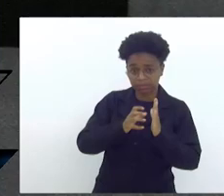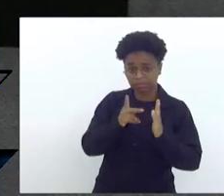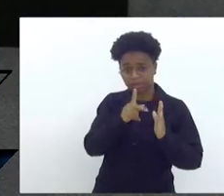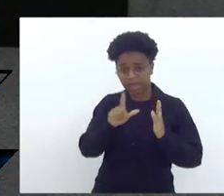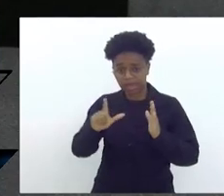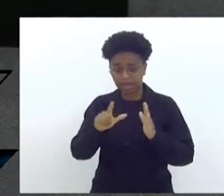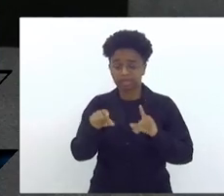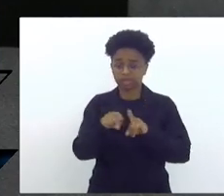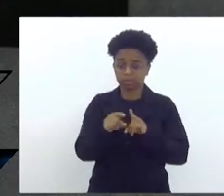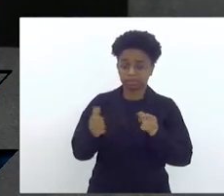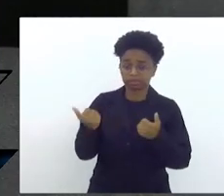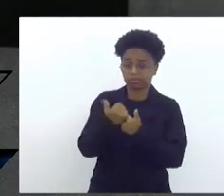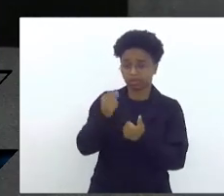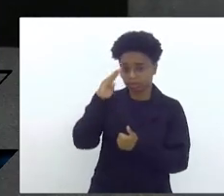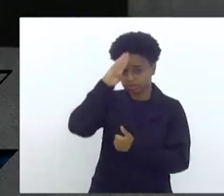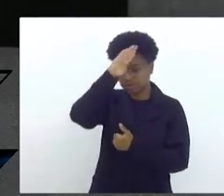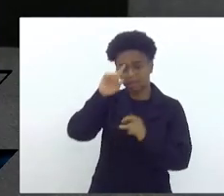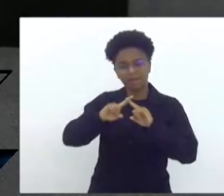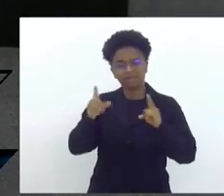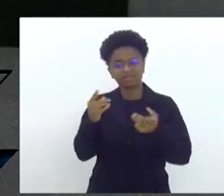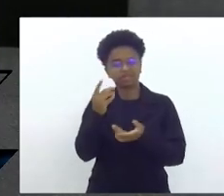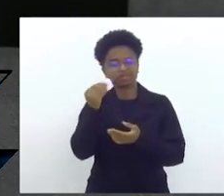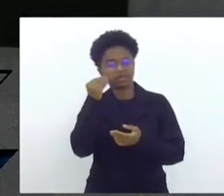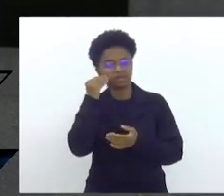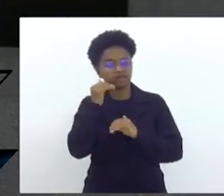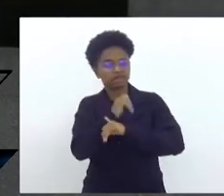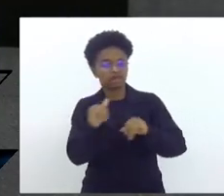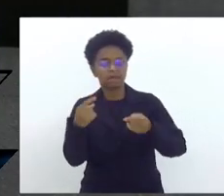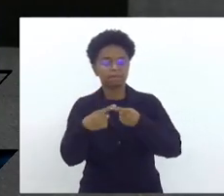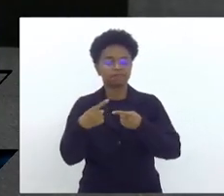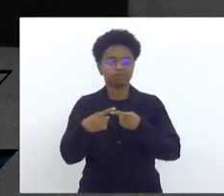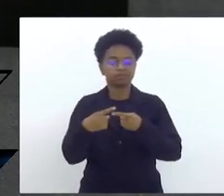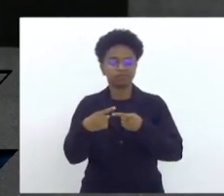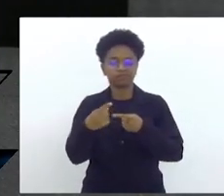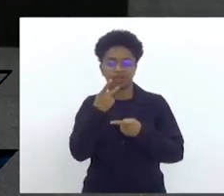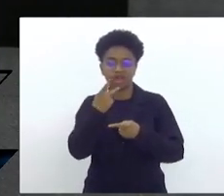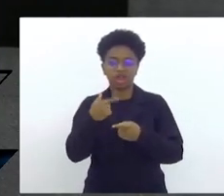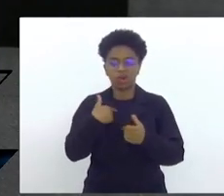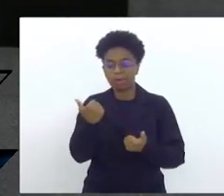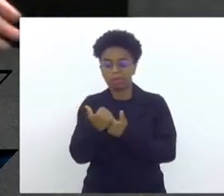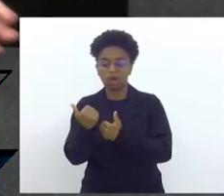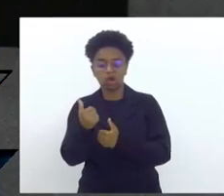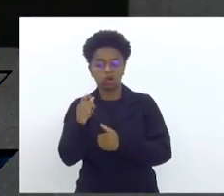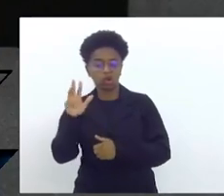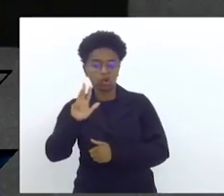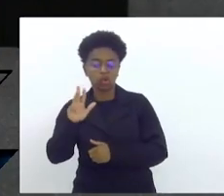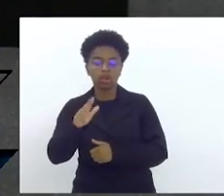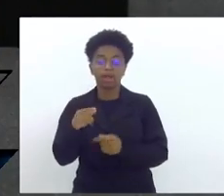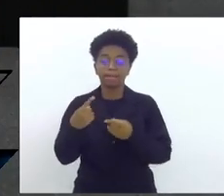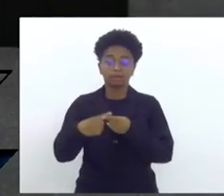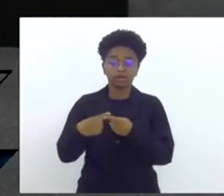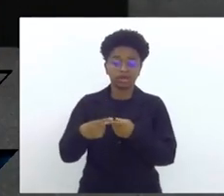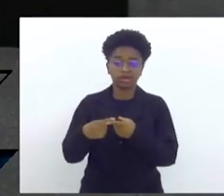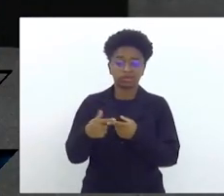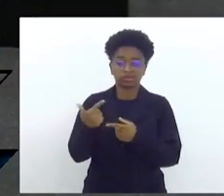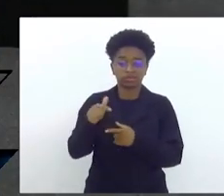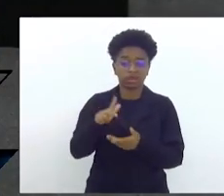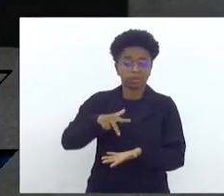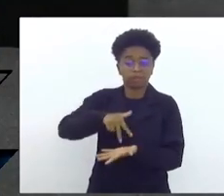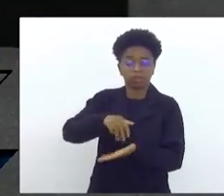flertar para dizer que não tinha problema com lula porque não tem posicionamento porque não tá a altura do cargo que exerce